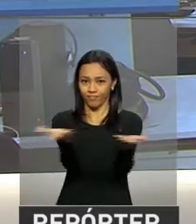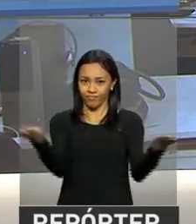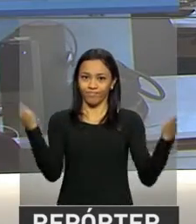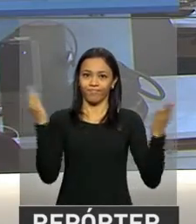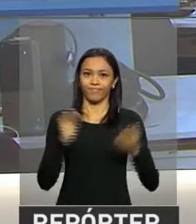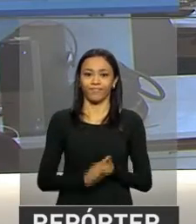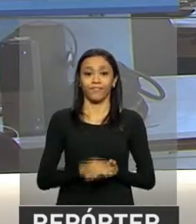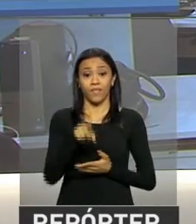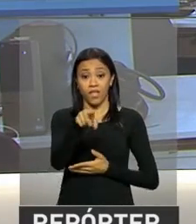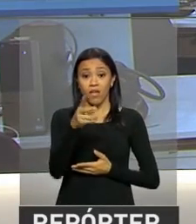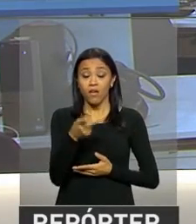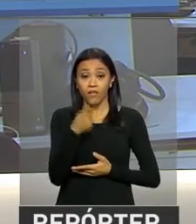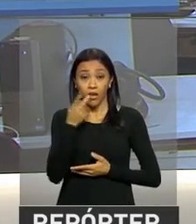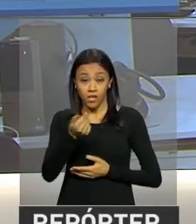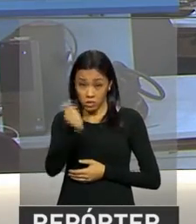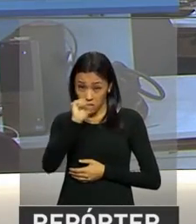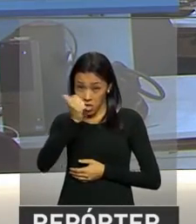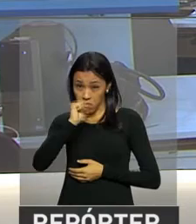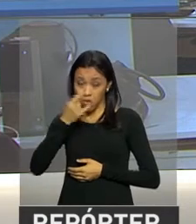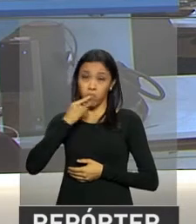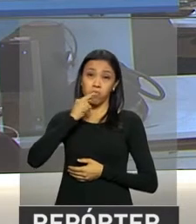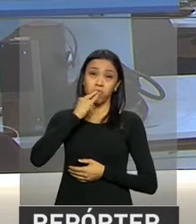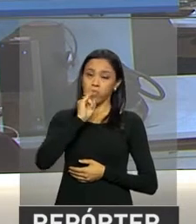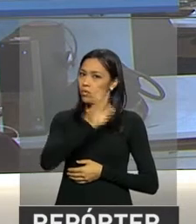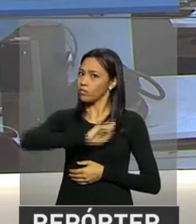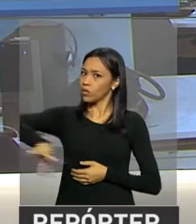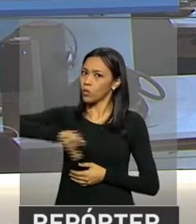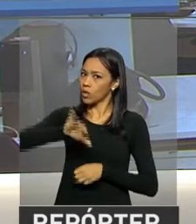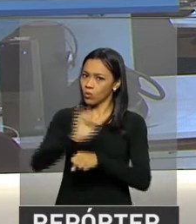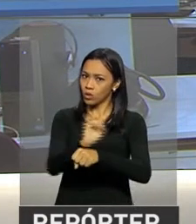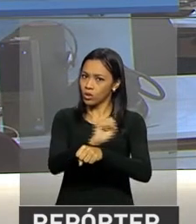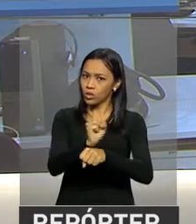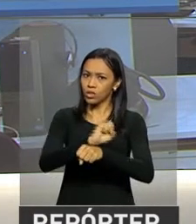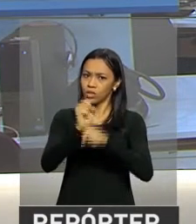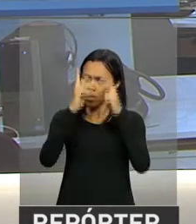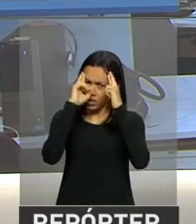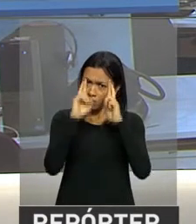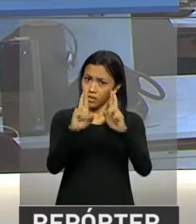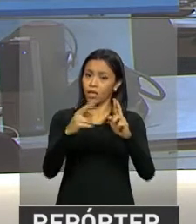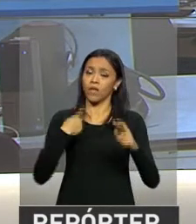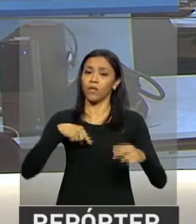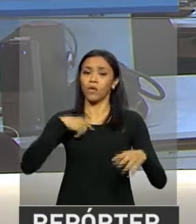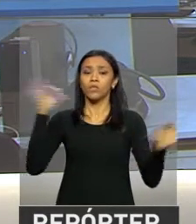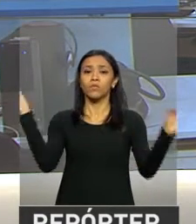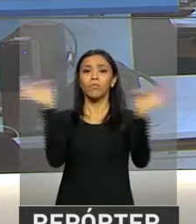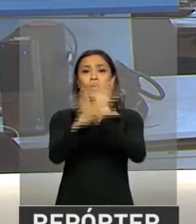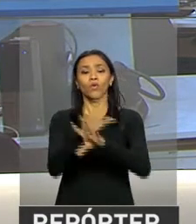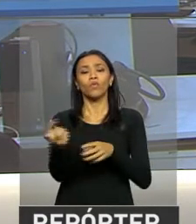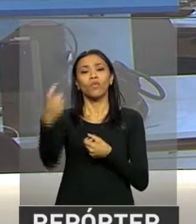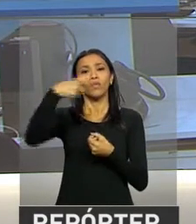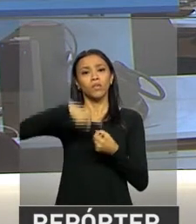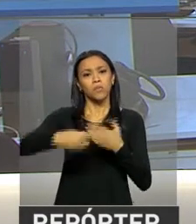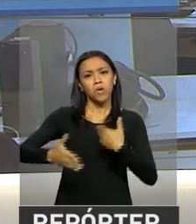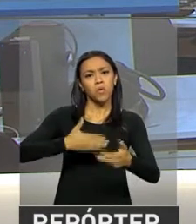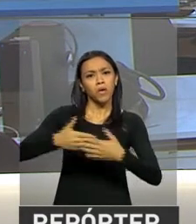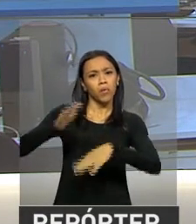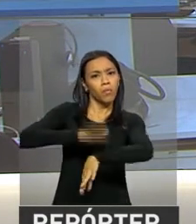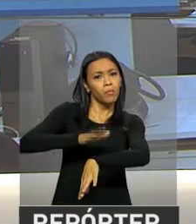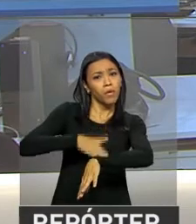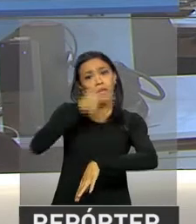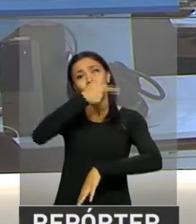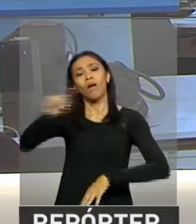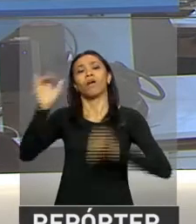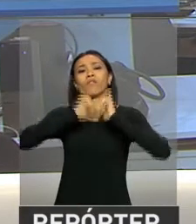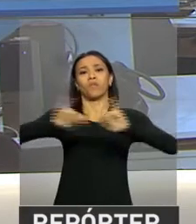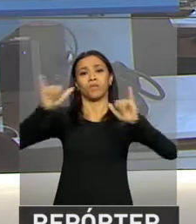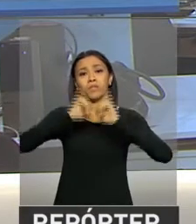Não quer demais falar, se beber não dirija e respeite a sinalização. A gente fica por aqui, voltamos a qualquer momento com outras